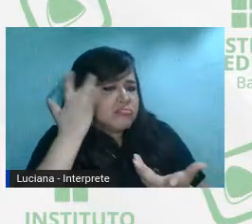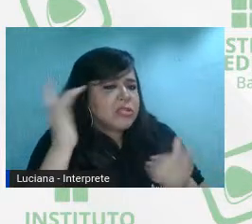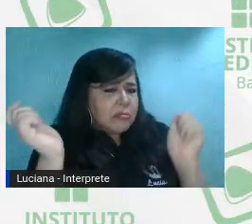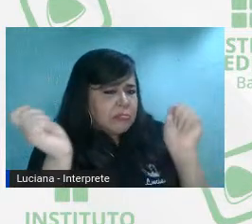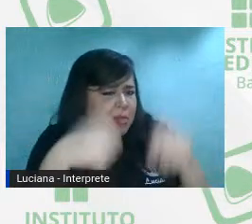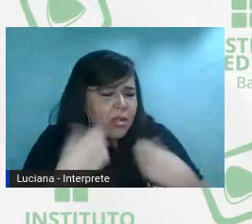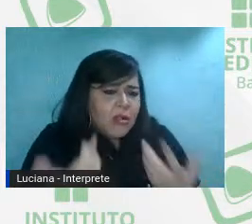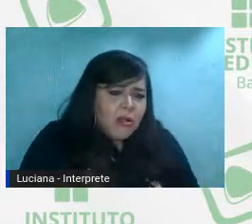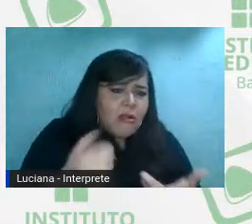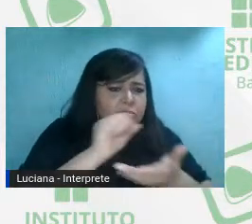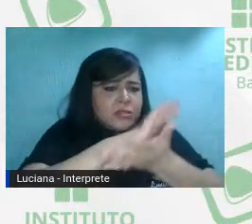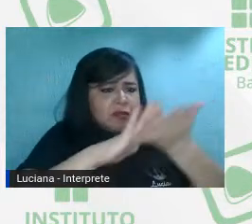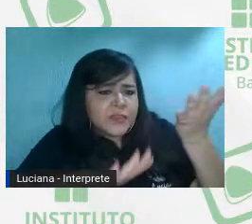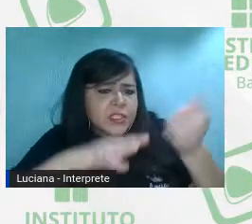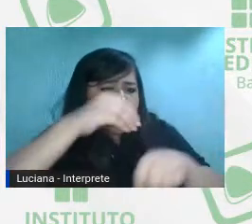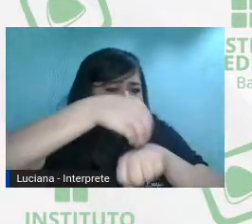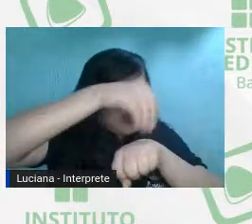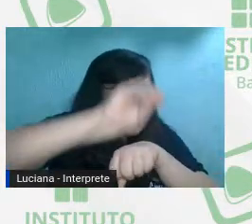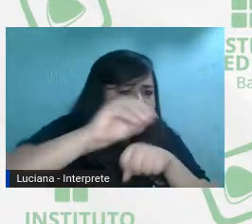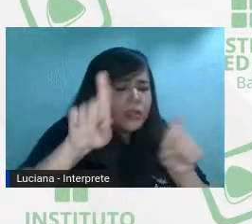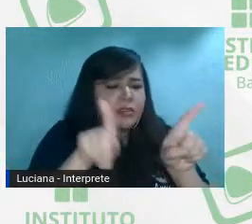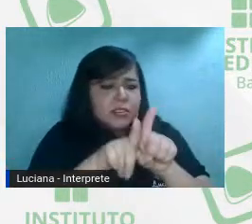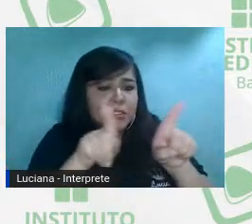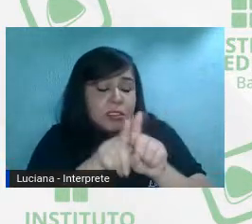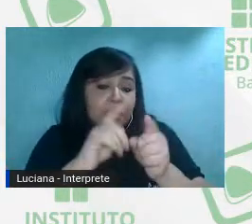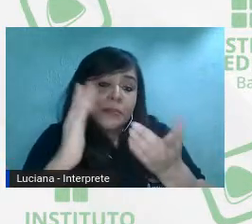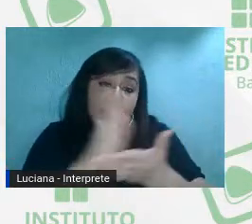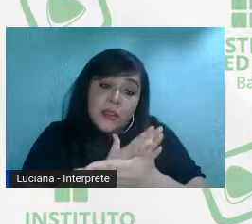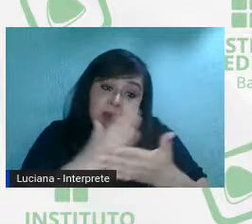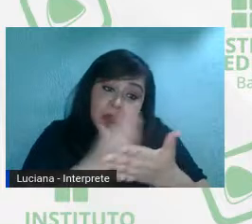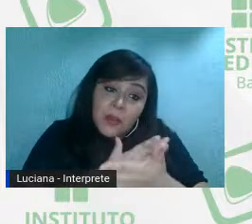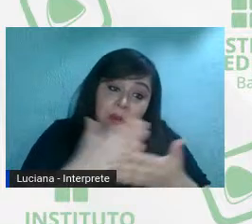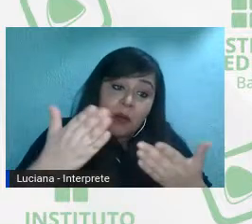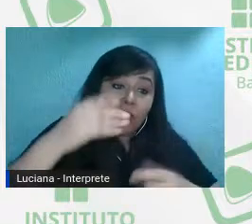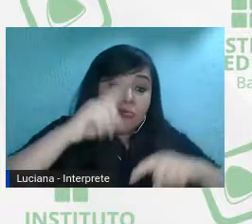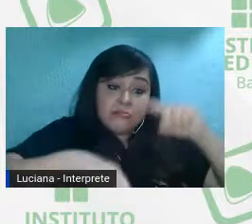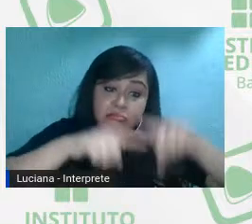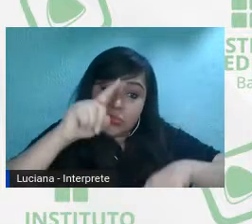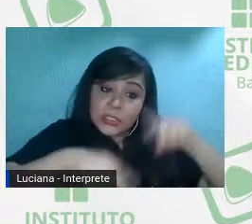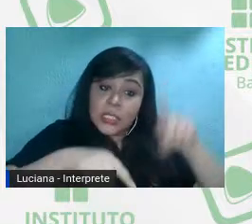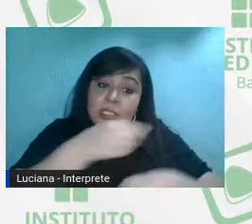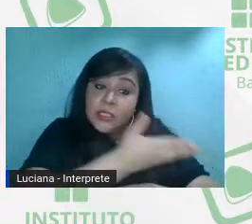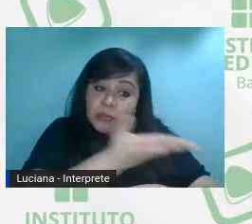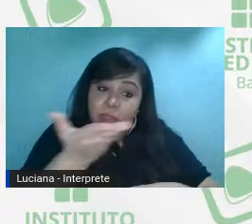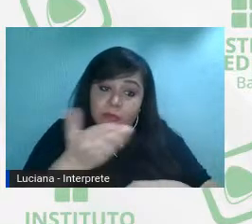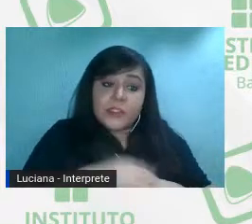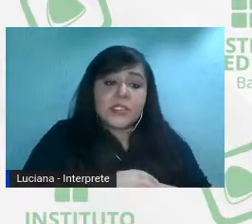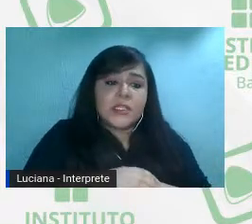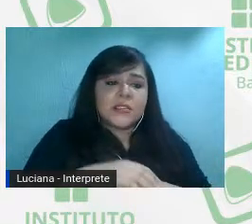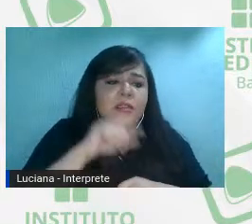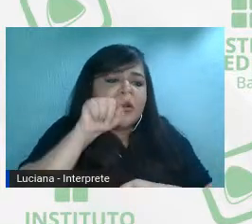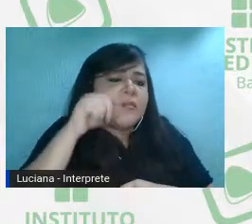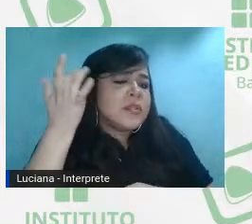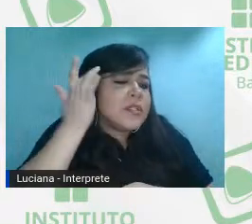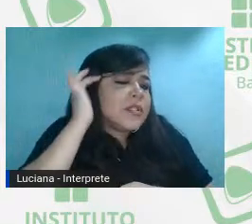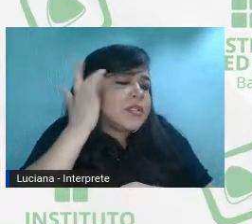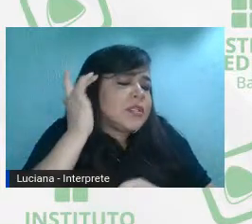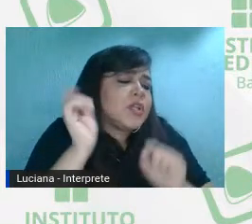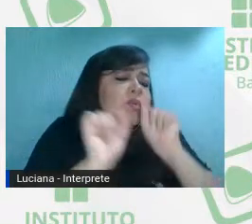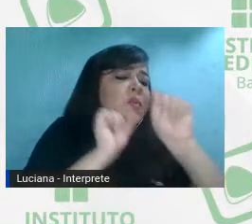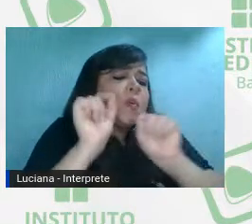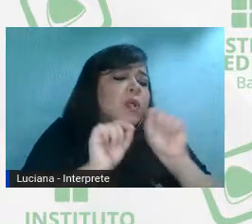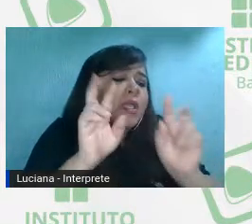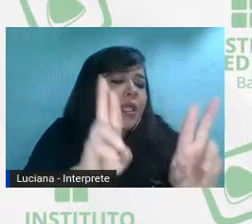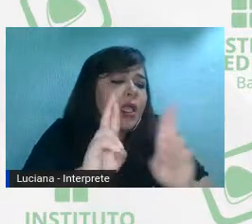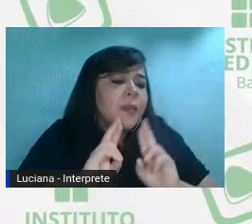alguns recursos para vocês já. O que é que vocês acham aí? Me dê uma resposta e é